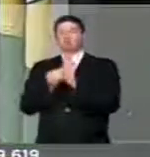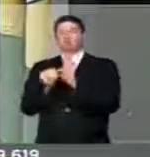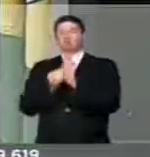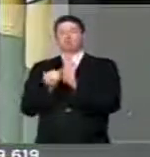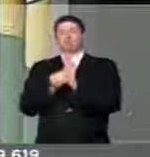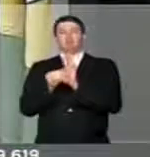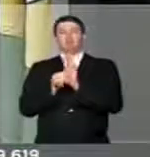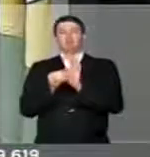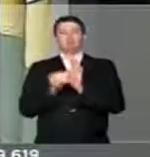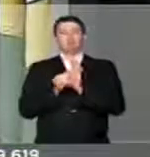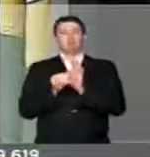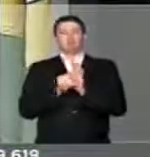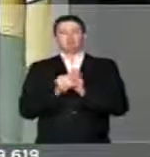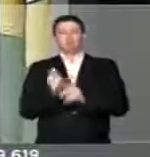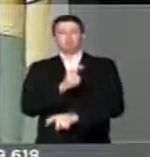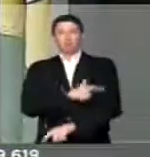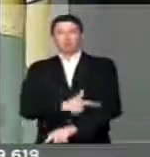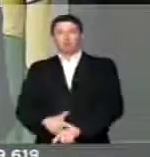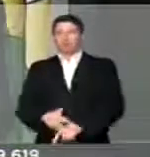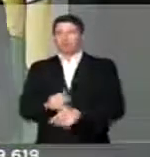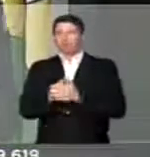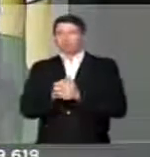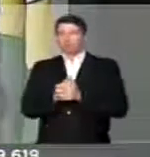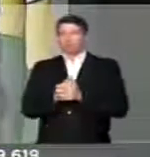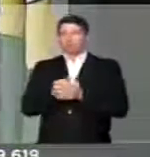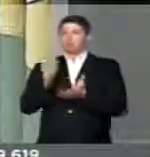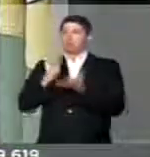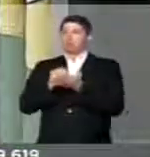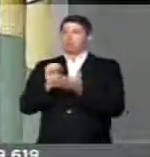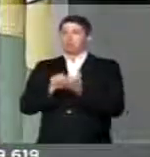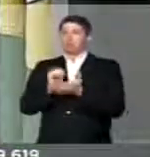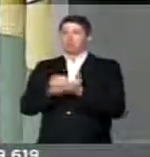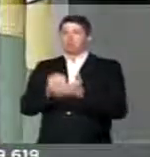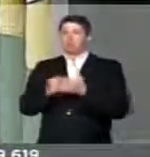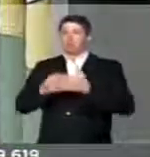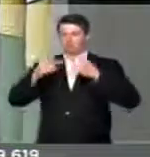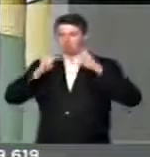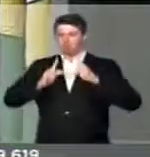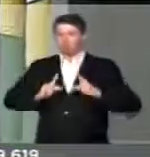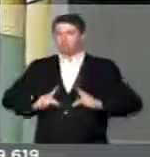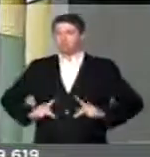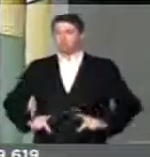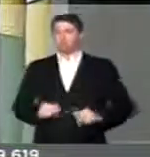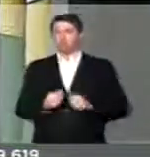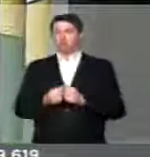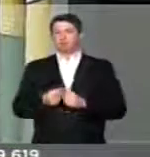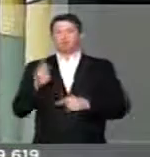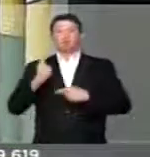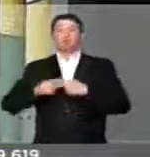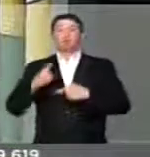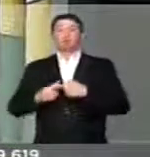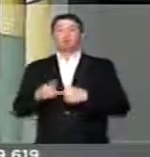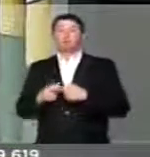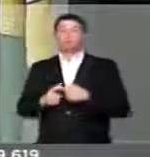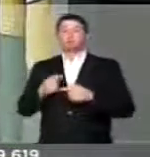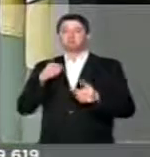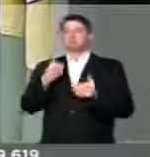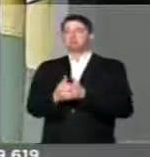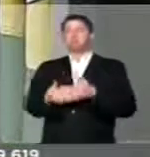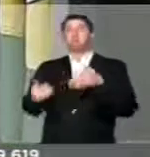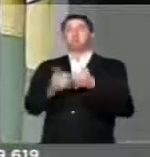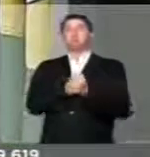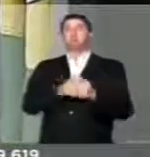de descompostura, uma total falta de compostura, quando não me